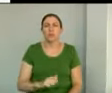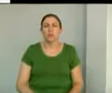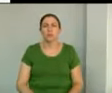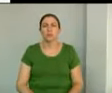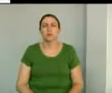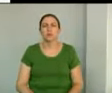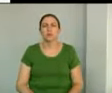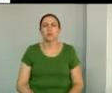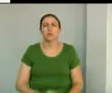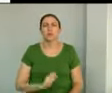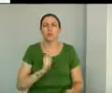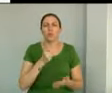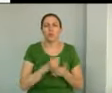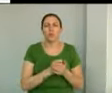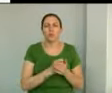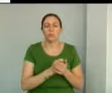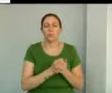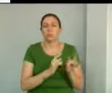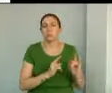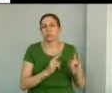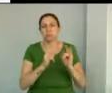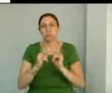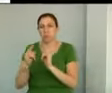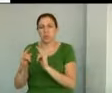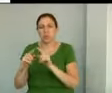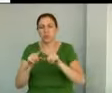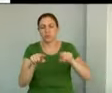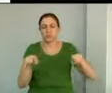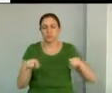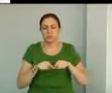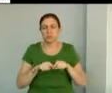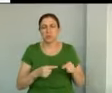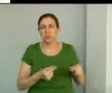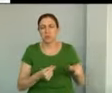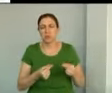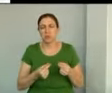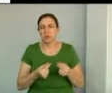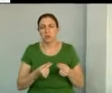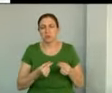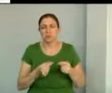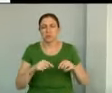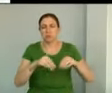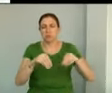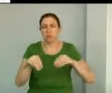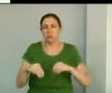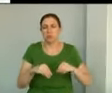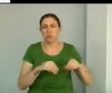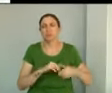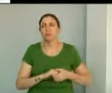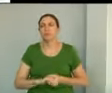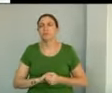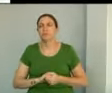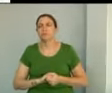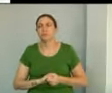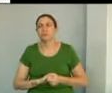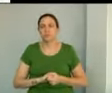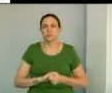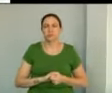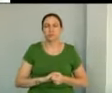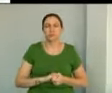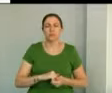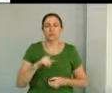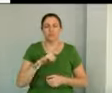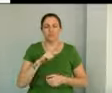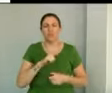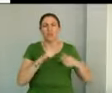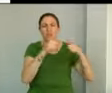4.889. Aquisição de imóveis, 1.547. Aquisição tem um valor aqui previsto de aquisição da área de extração de rocha para fazer brita,